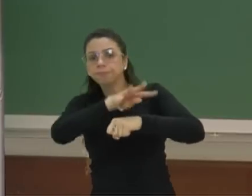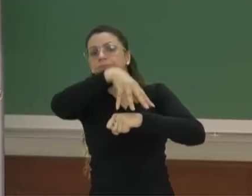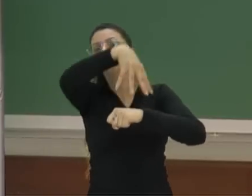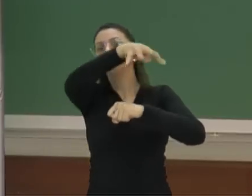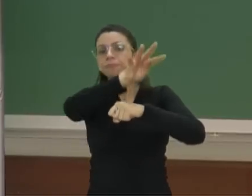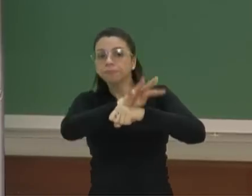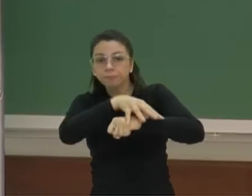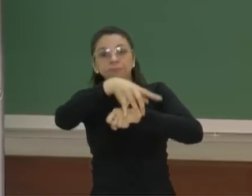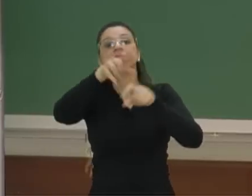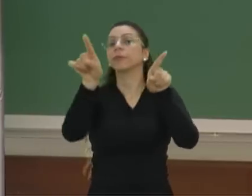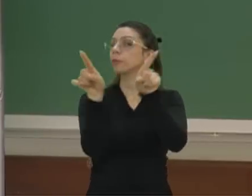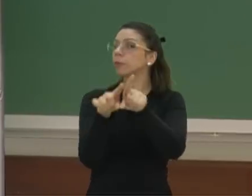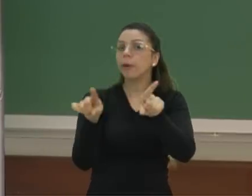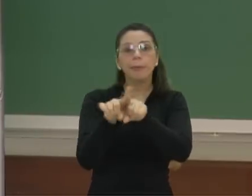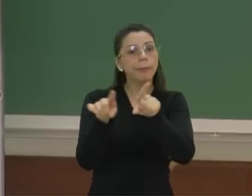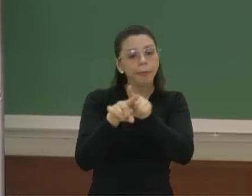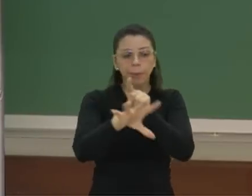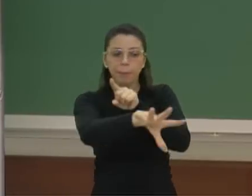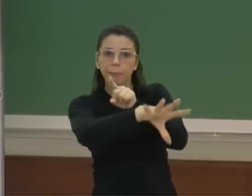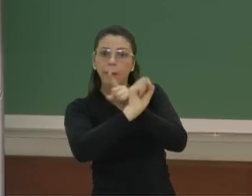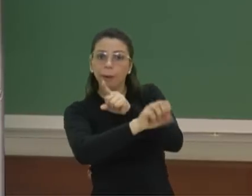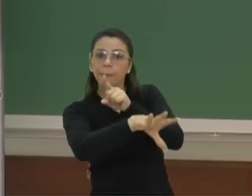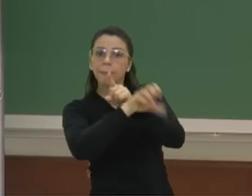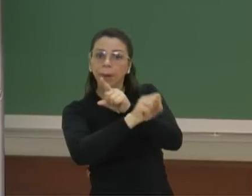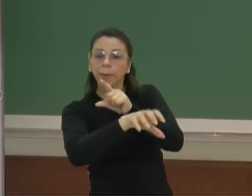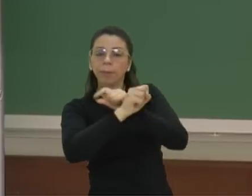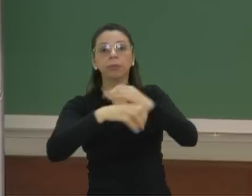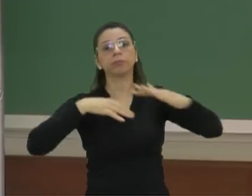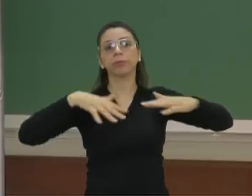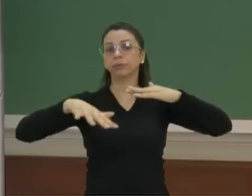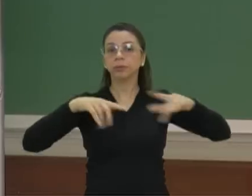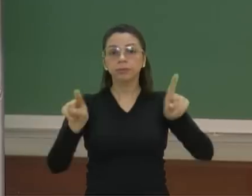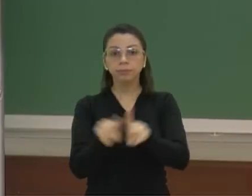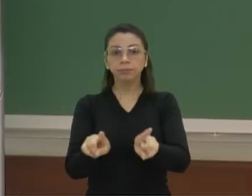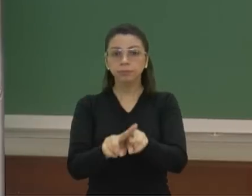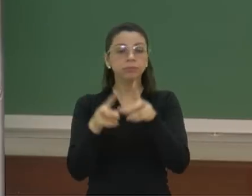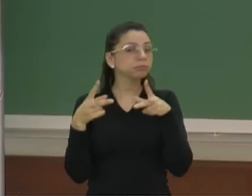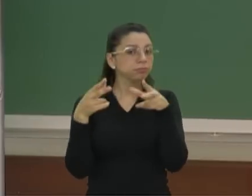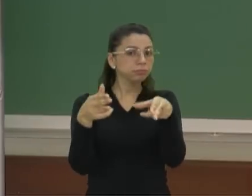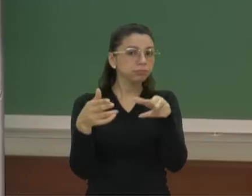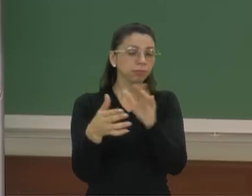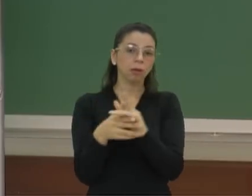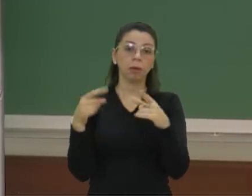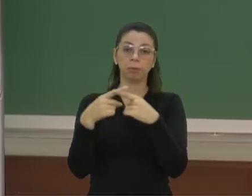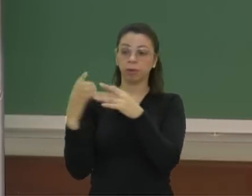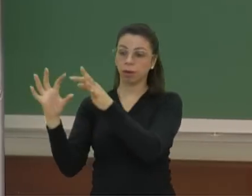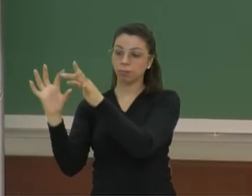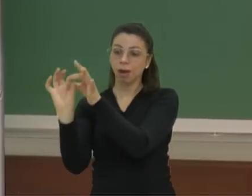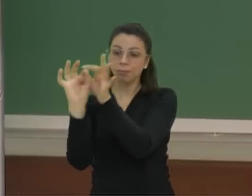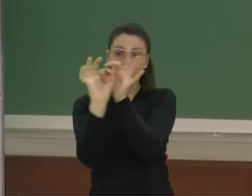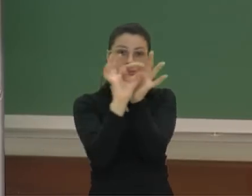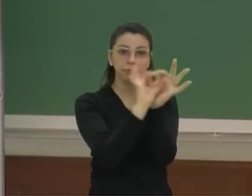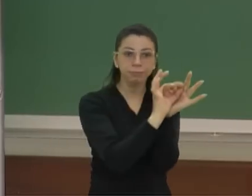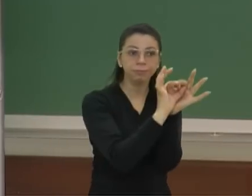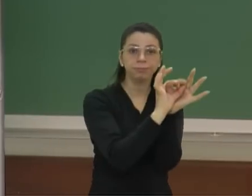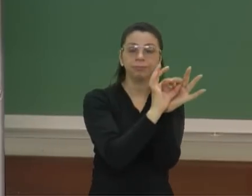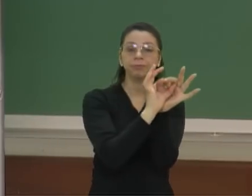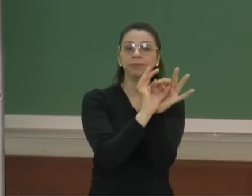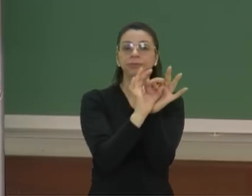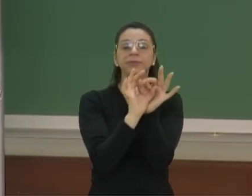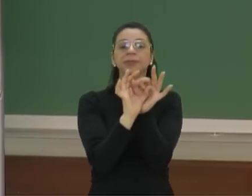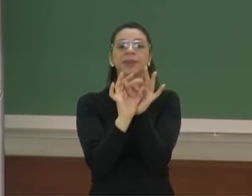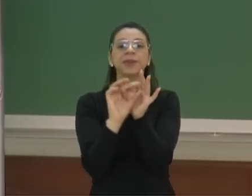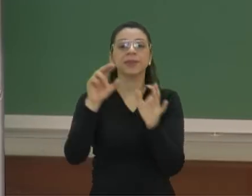da célula também vão mexer. Eles estão conectados, estão associados aos